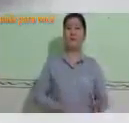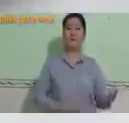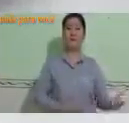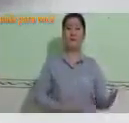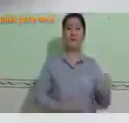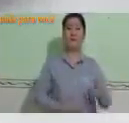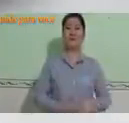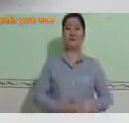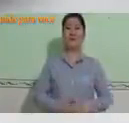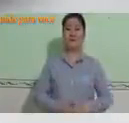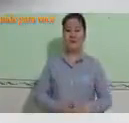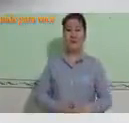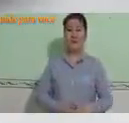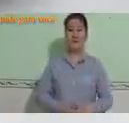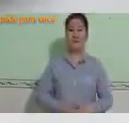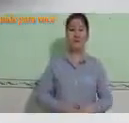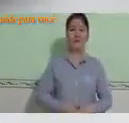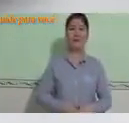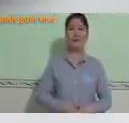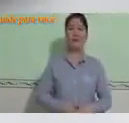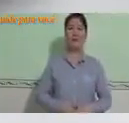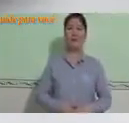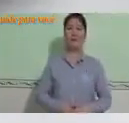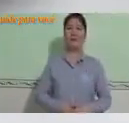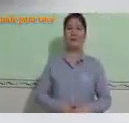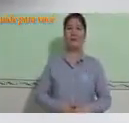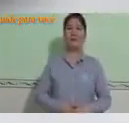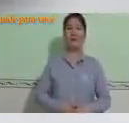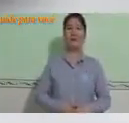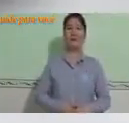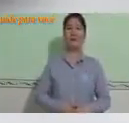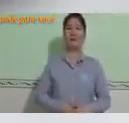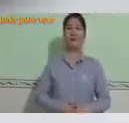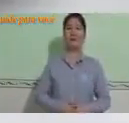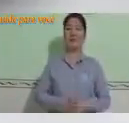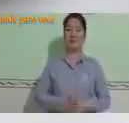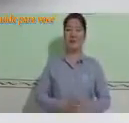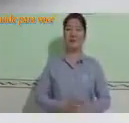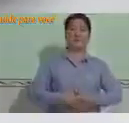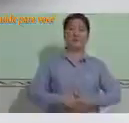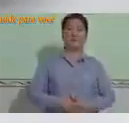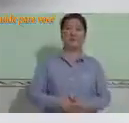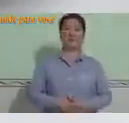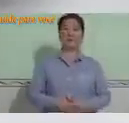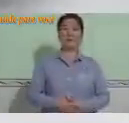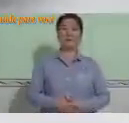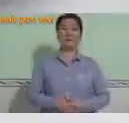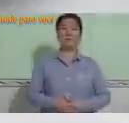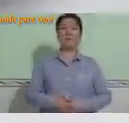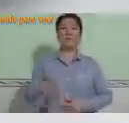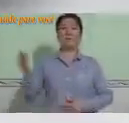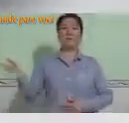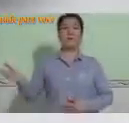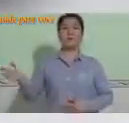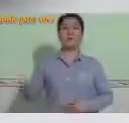acento agudo, se infecções virais como 2 pontos herpes, simples ou zoster, HIV,